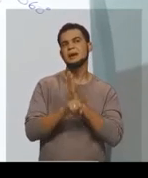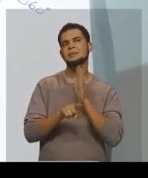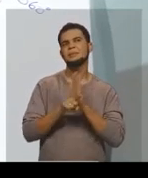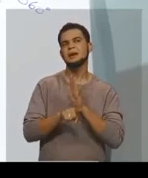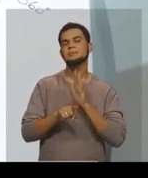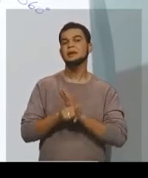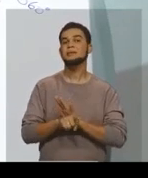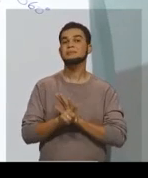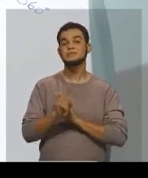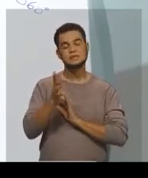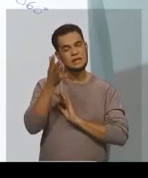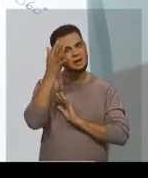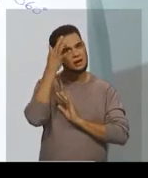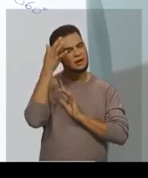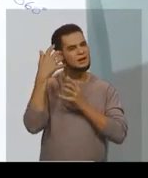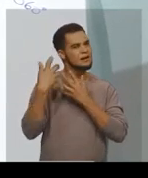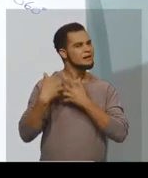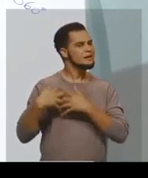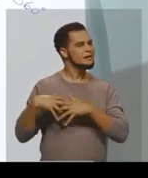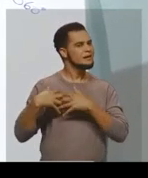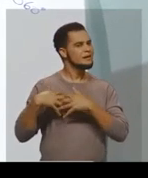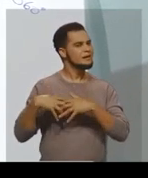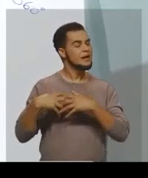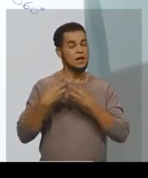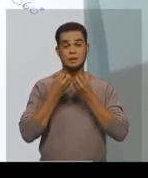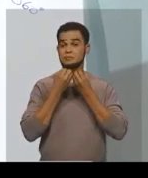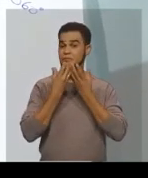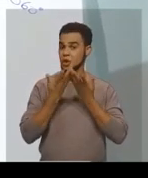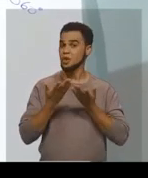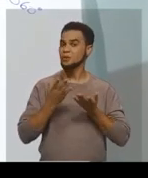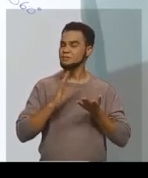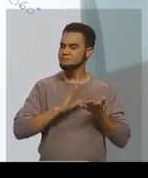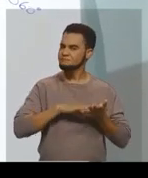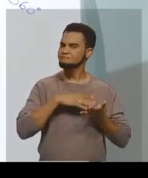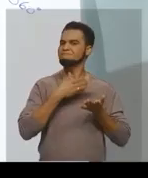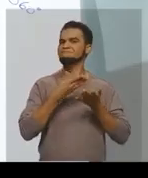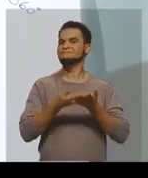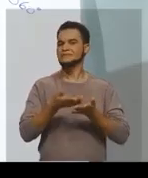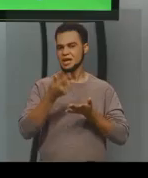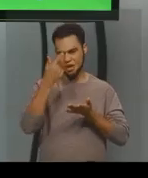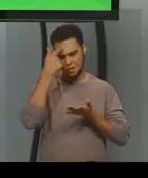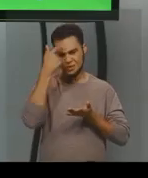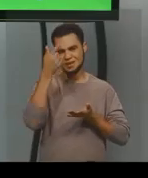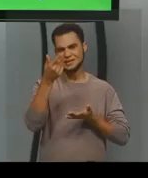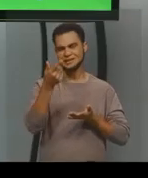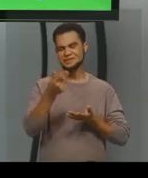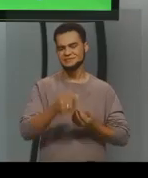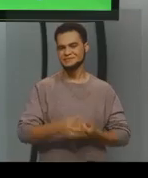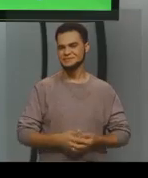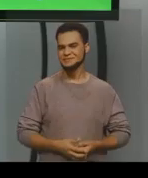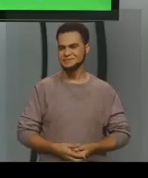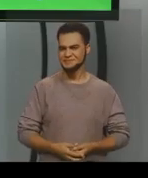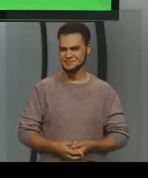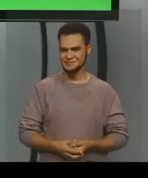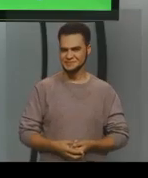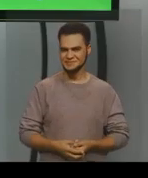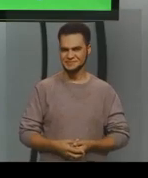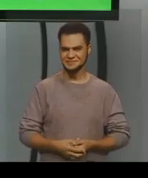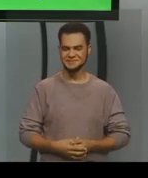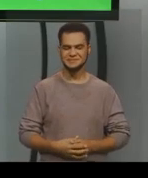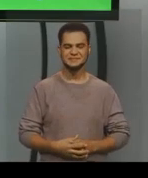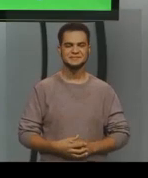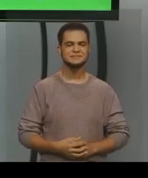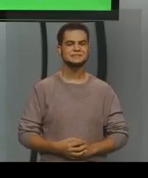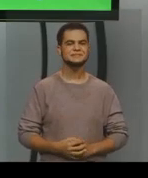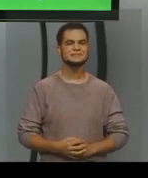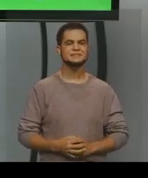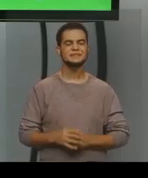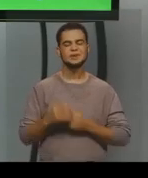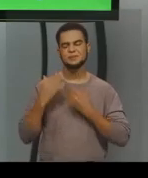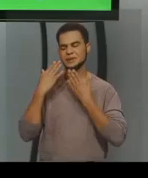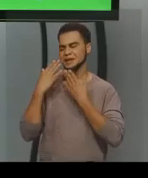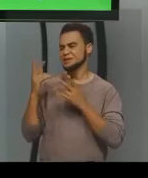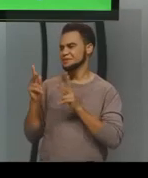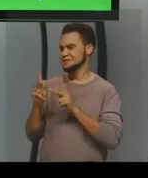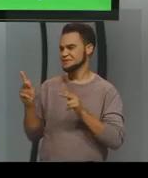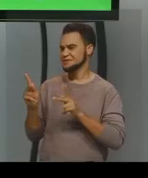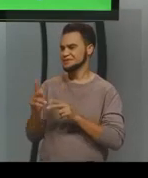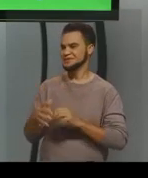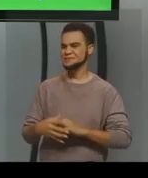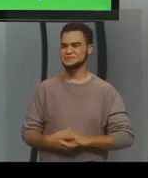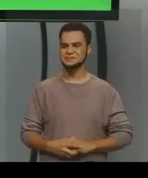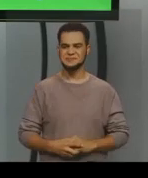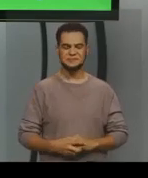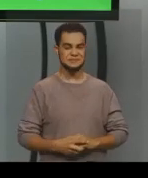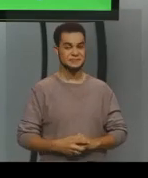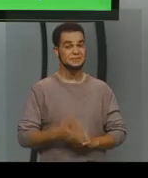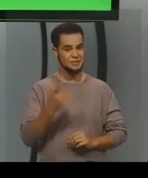bom entendimento e uma boa interpretação desse seu problema, tá? Obrigada. Muito obrigada, professora. Agora, a nossa